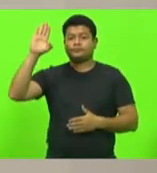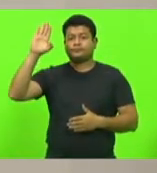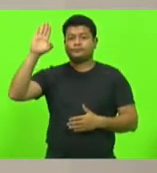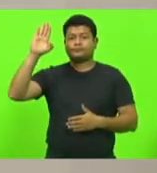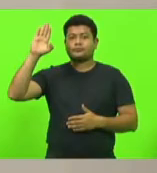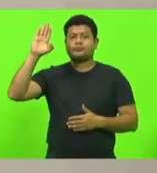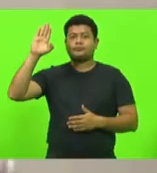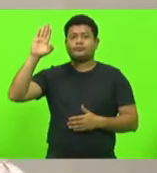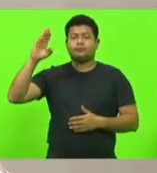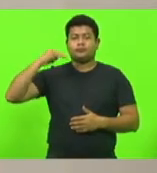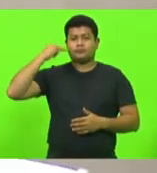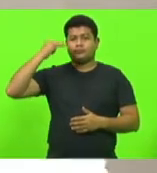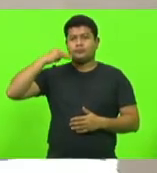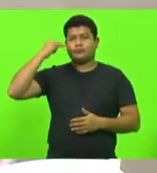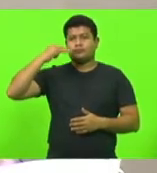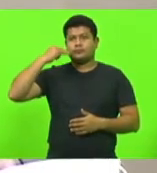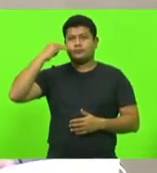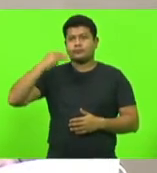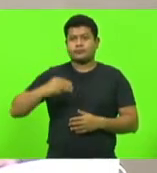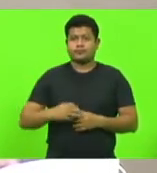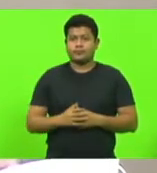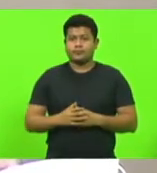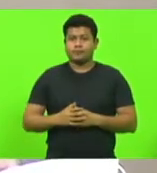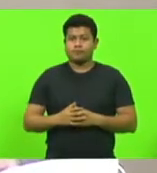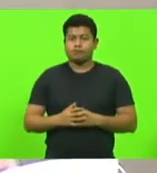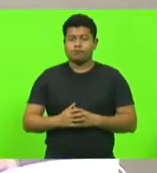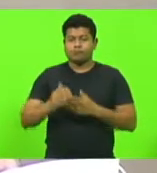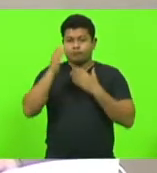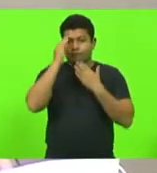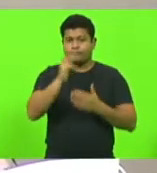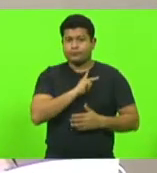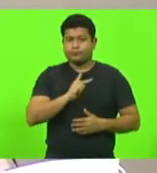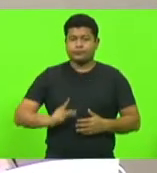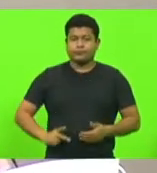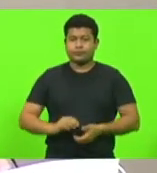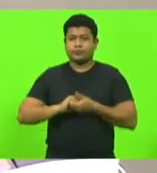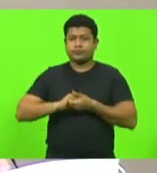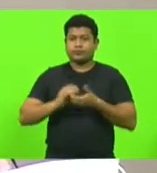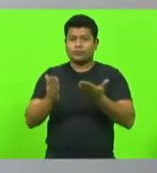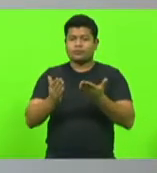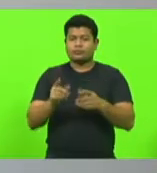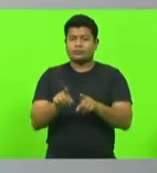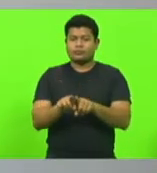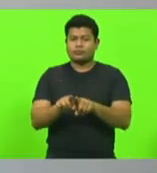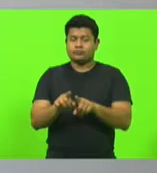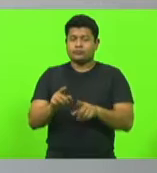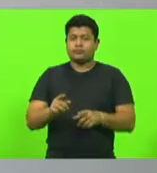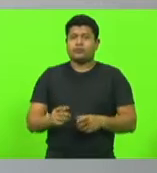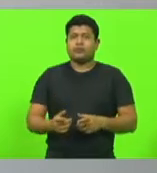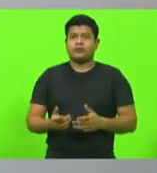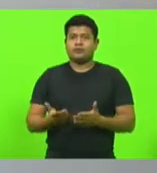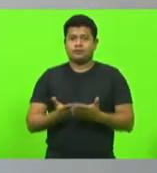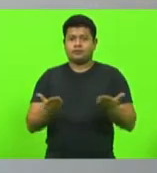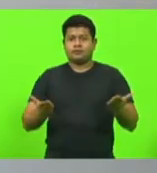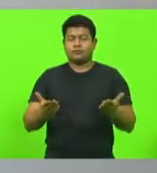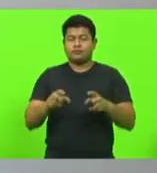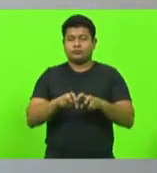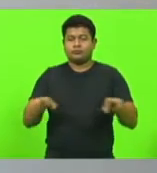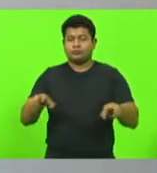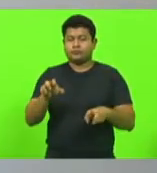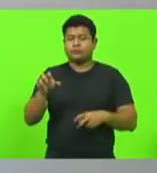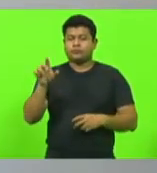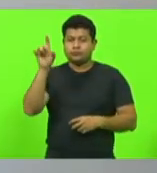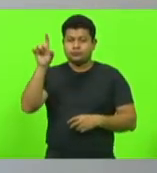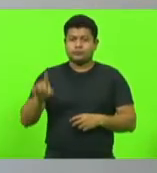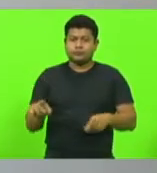com a palavra o deputado Márcio Machado. Obrigado, presidente. Cumprimento Vossa Excelência, deputado Mauro de Nadal, aos membros da mesa diretora, aos